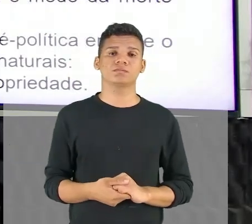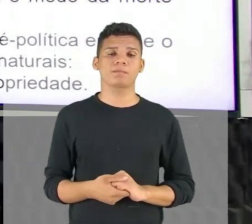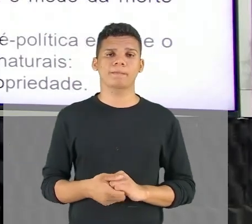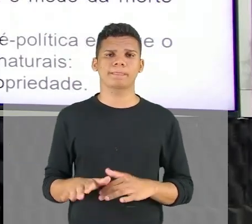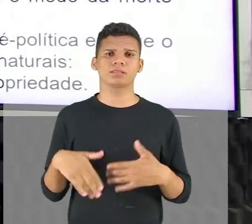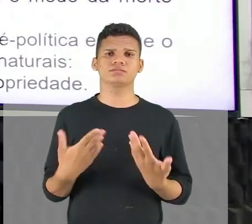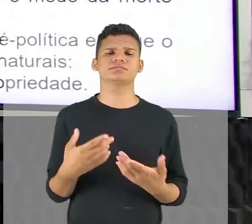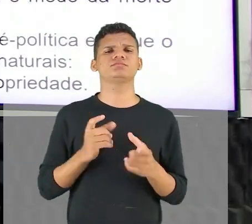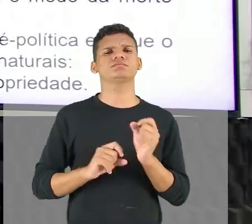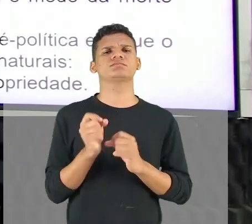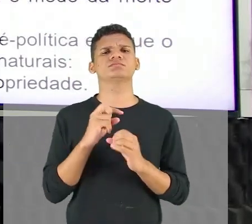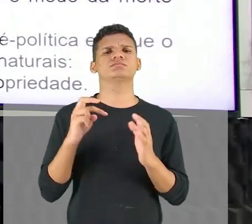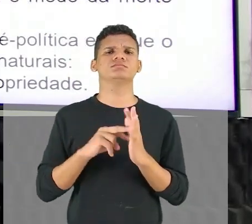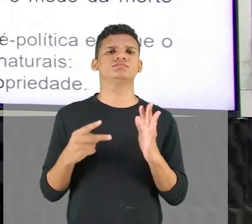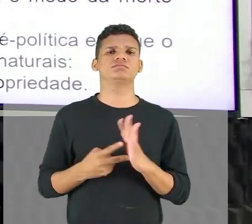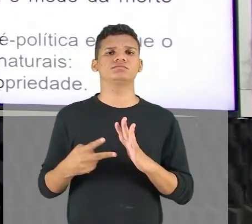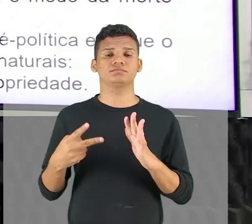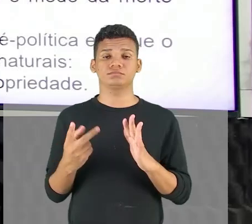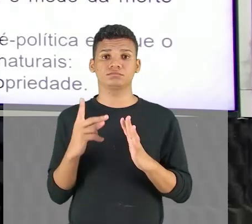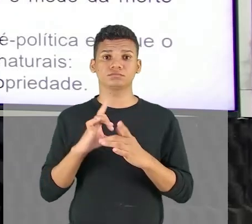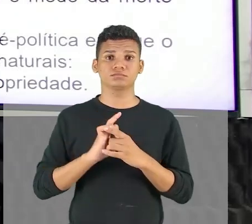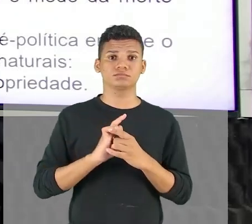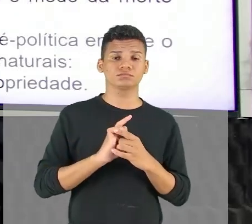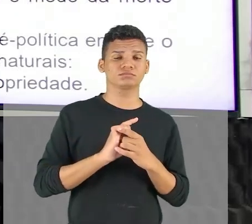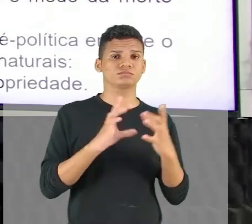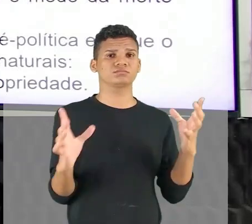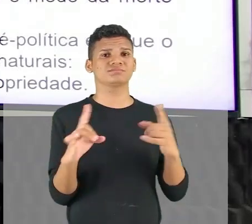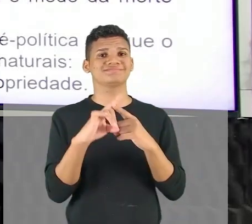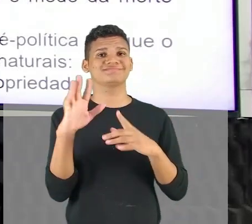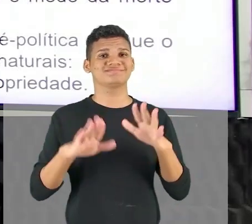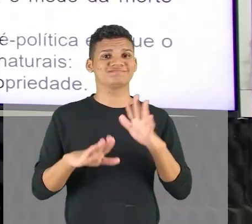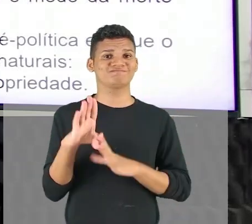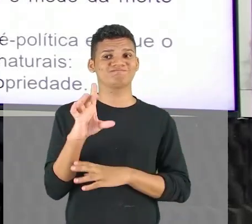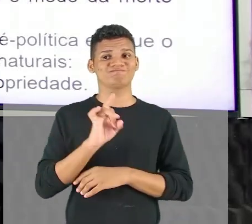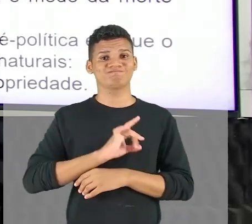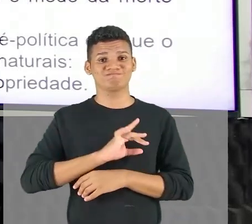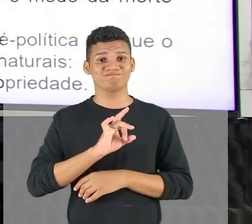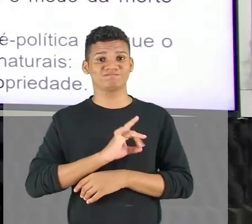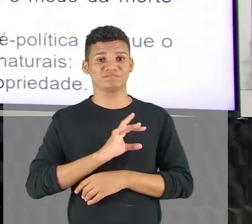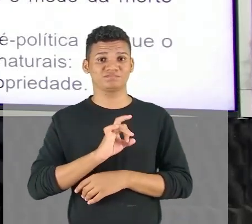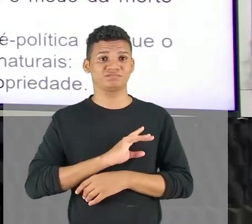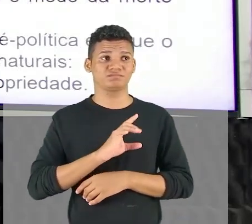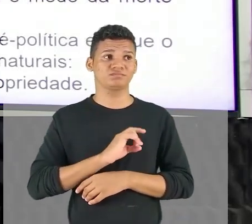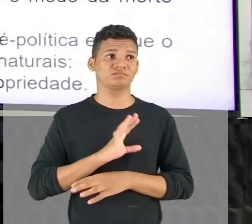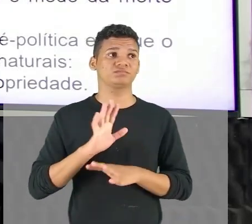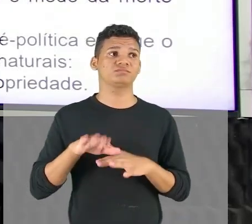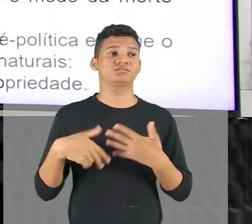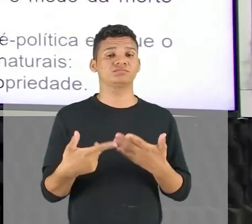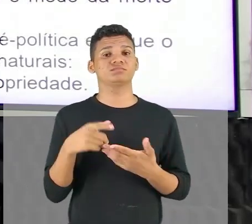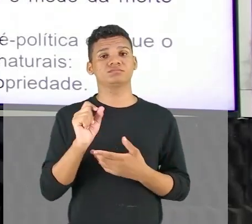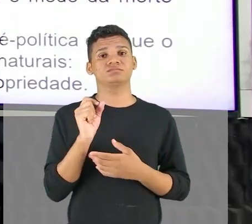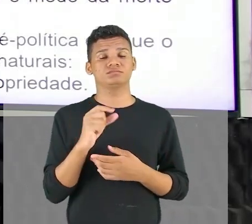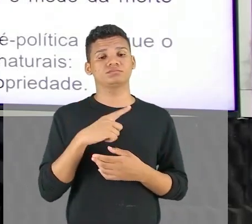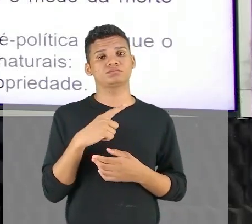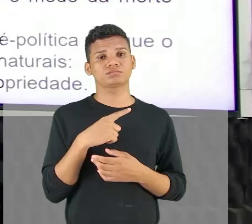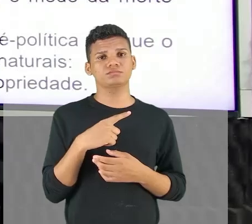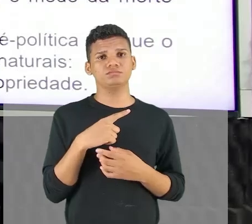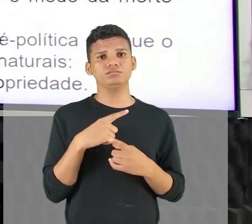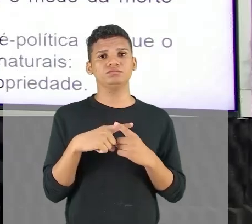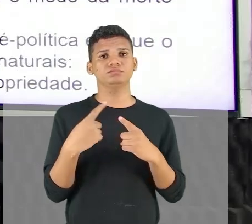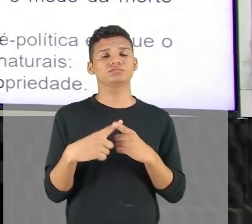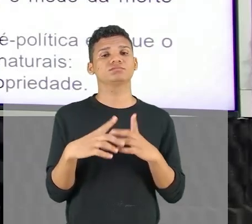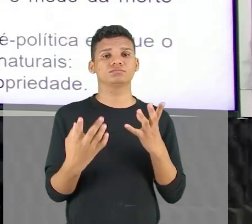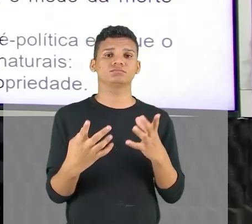esse ser livre, ele gera uma insegurança. Então, por isso que ele vai propor lá o homem abdicar, né, de